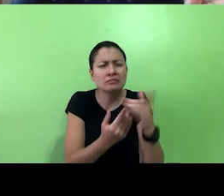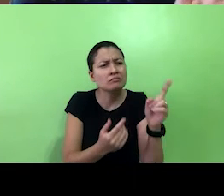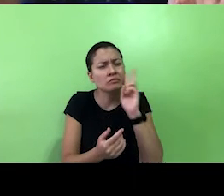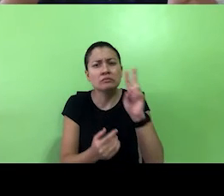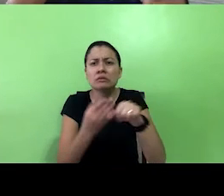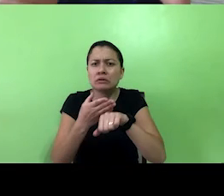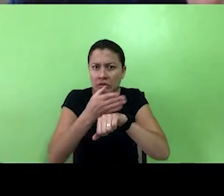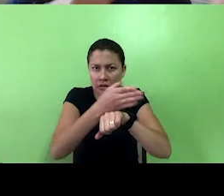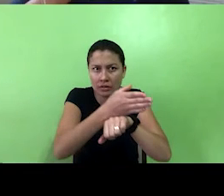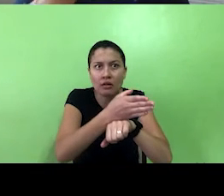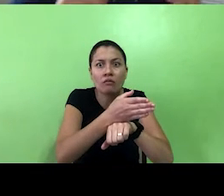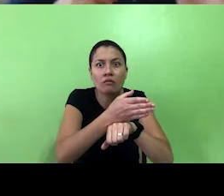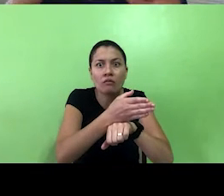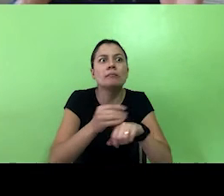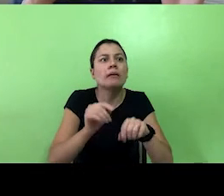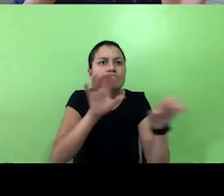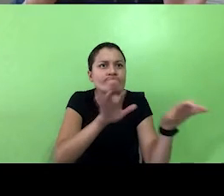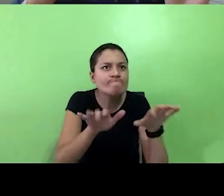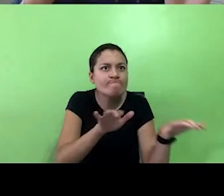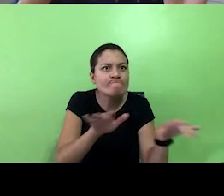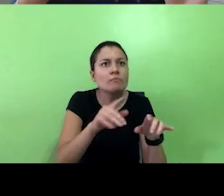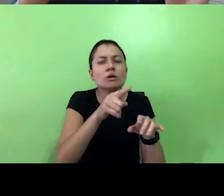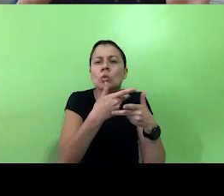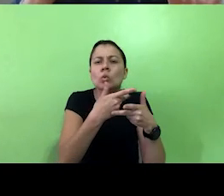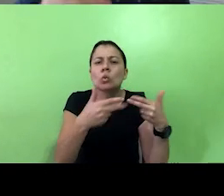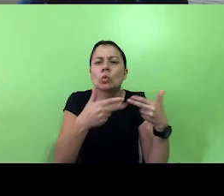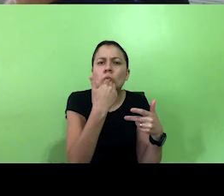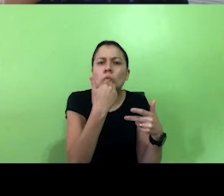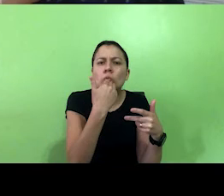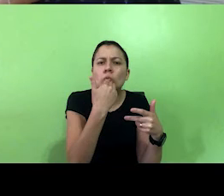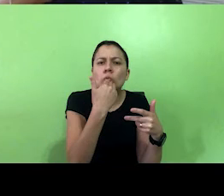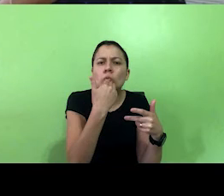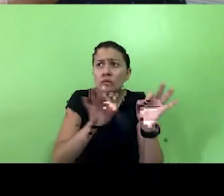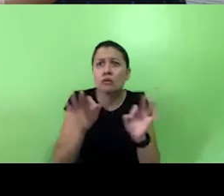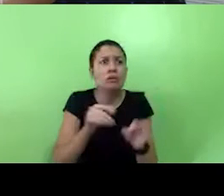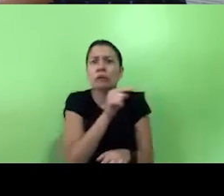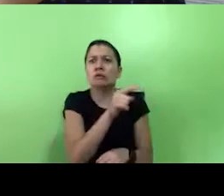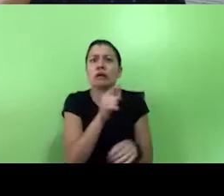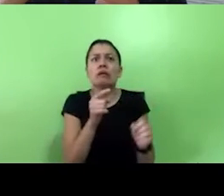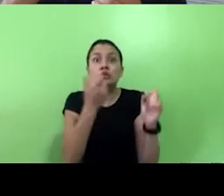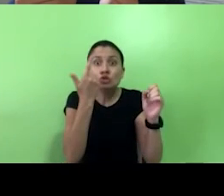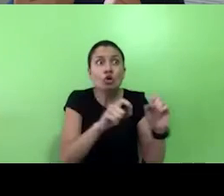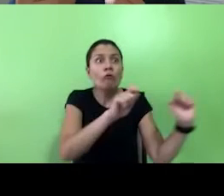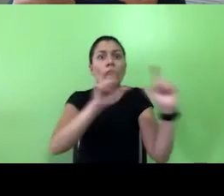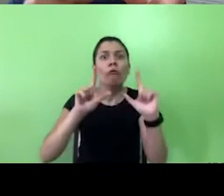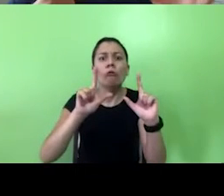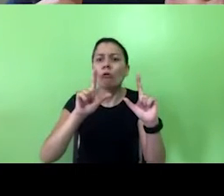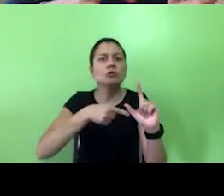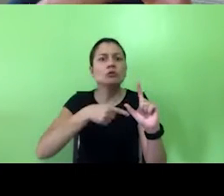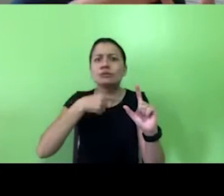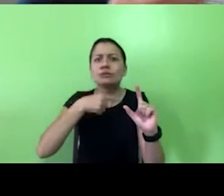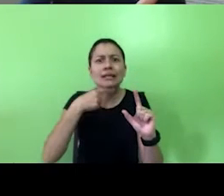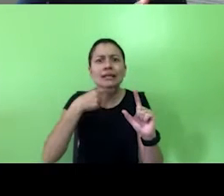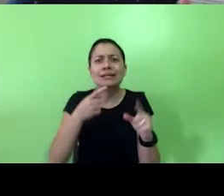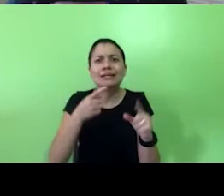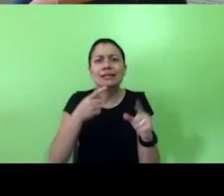num flow para executar as coisas que a gente tinha pedido, e a gente não conseguia trazer ele de volta. Então porque era